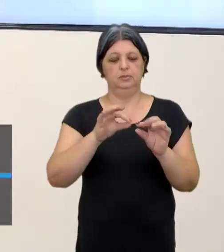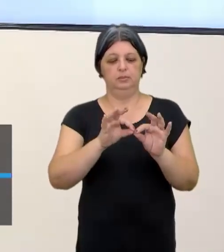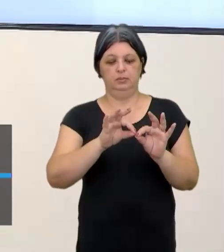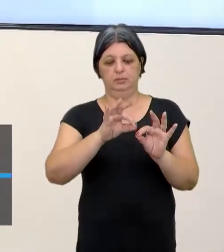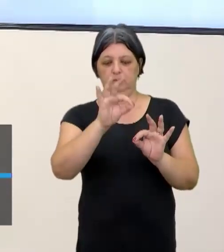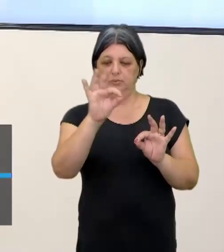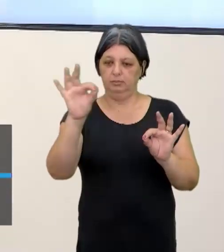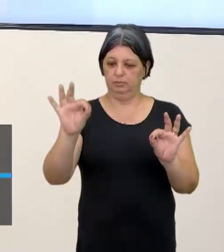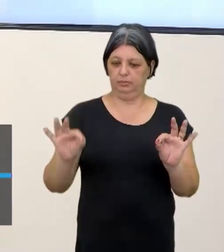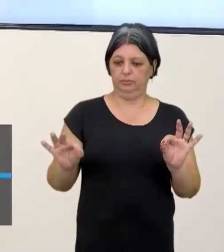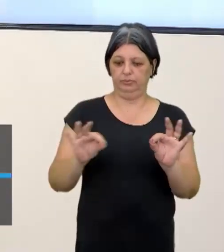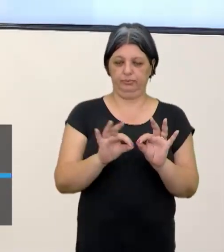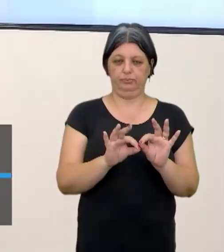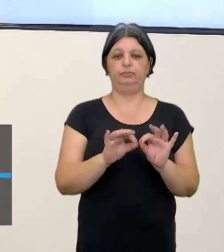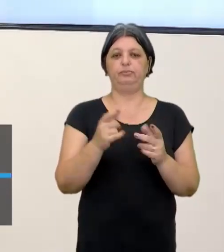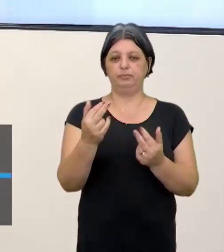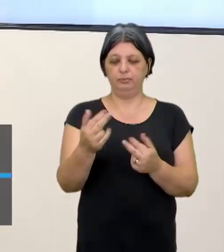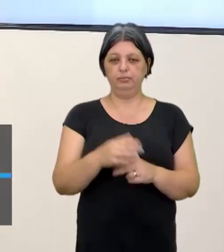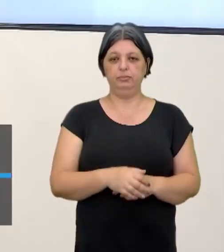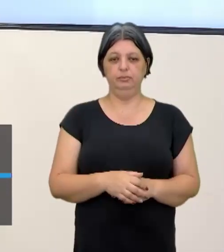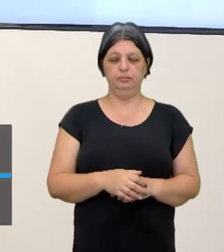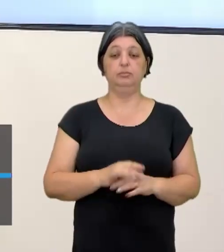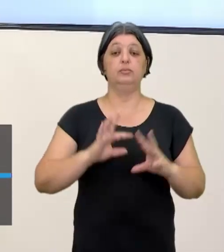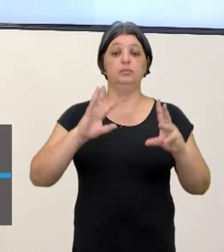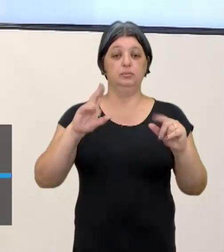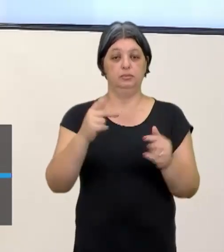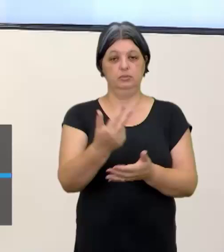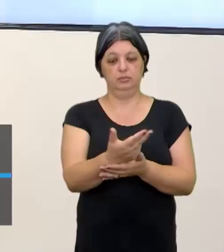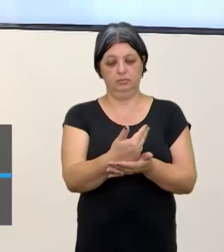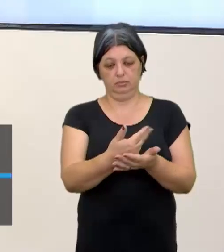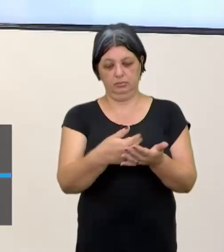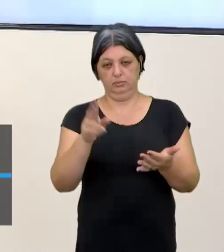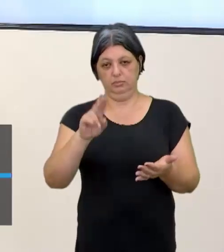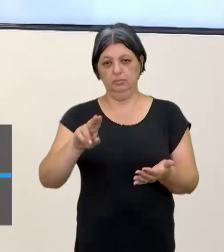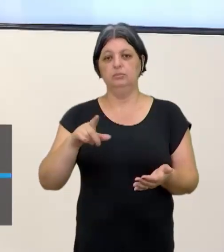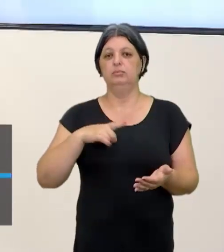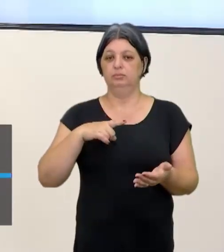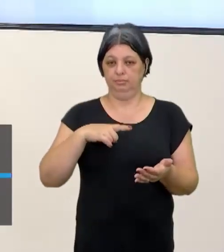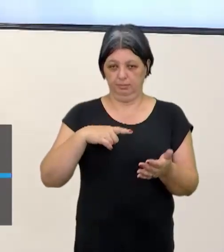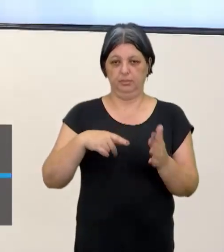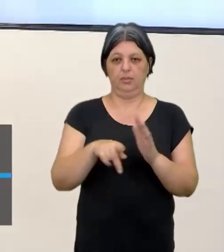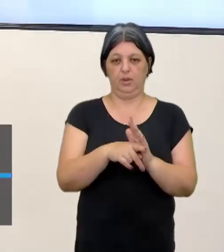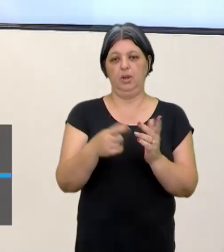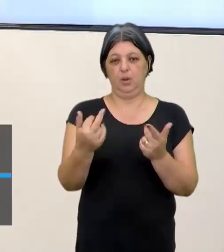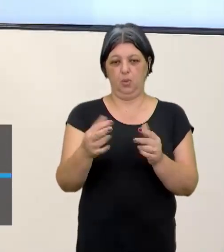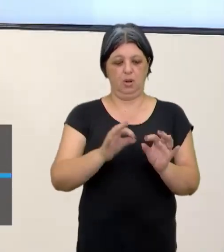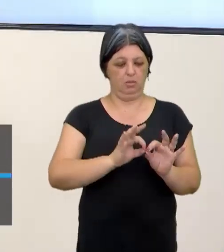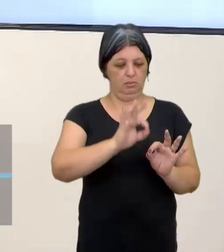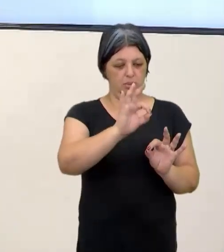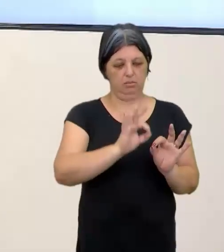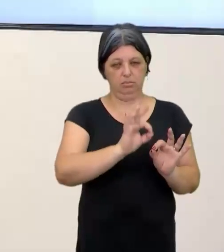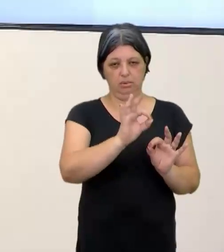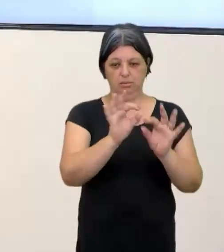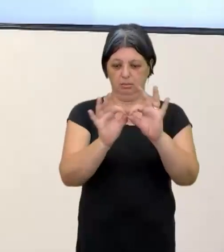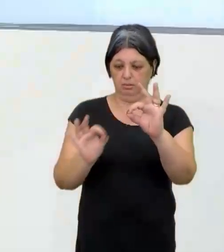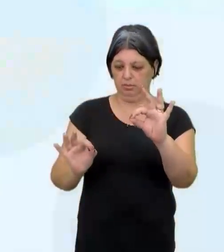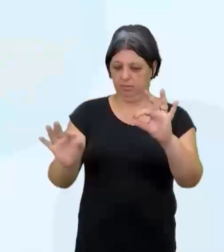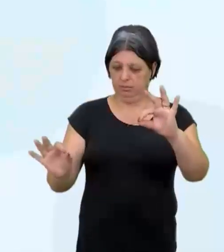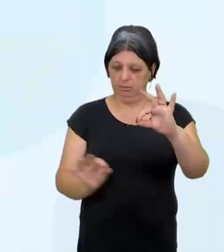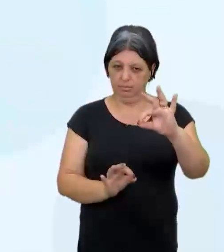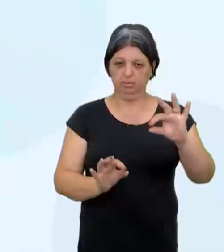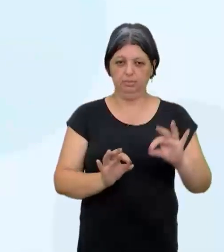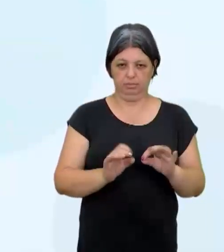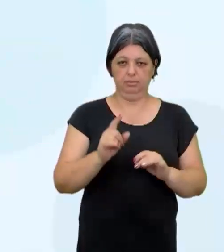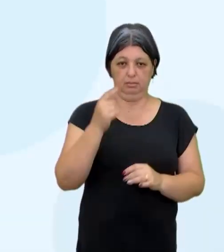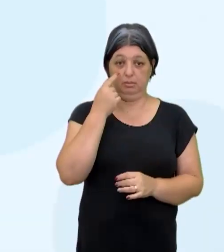poder encaixar bonitinho. Além disso, todas essas figuras usadas têm o lado com a mesma medida. Então, vou mostrar aí para vocês, ó. Vamos primeiro olhar